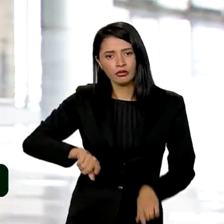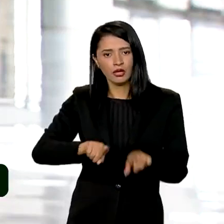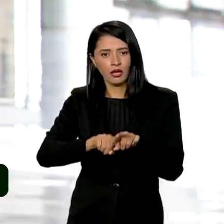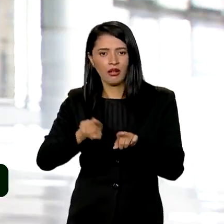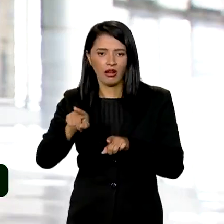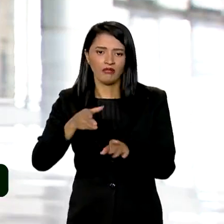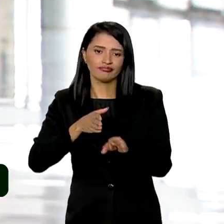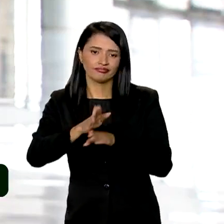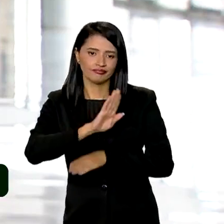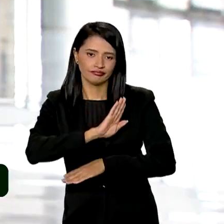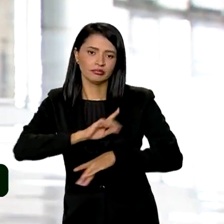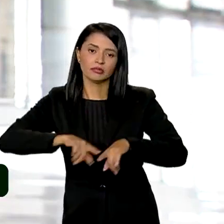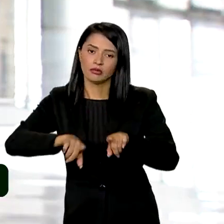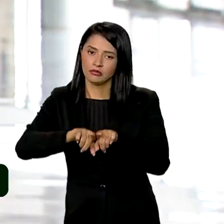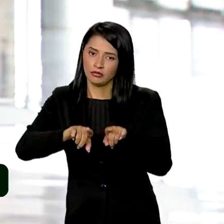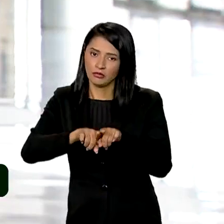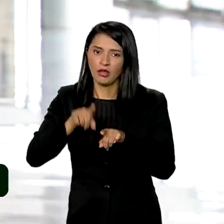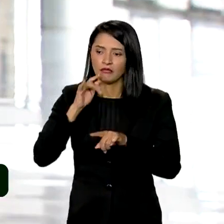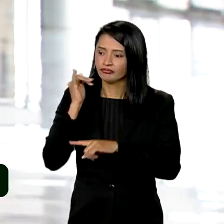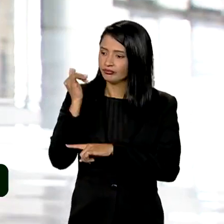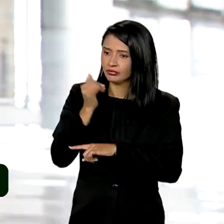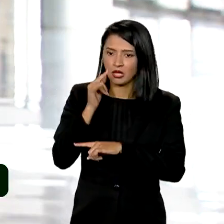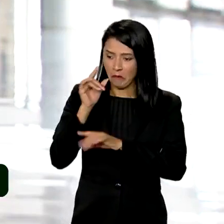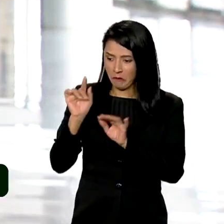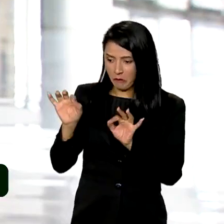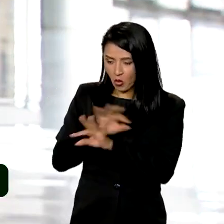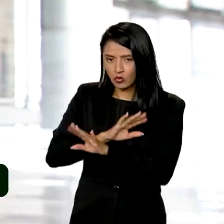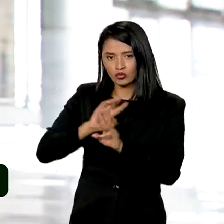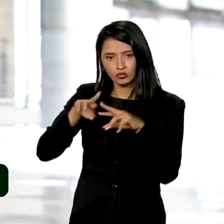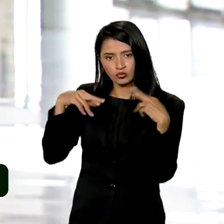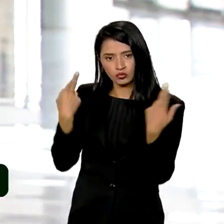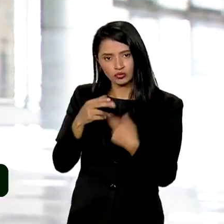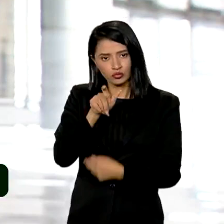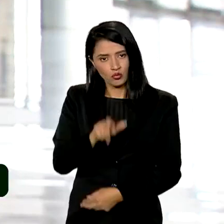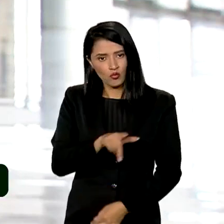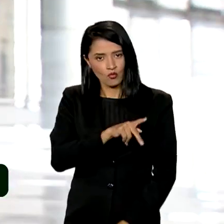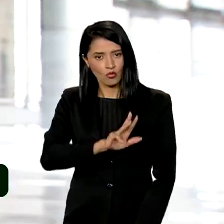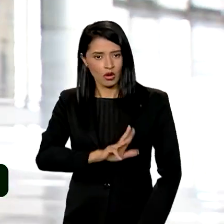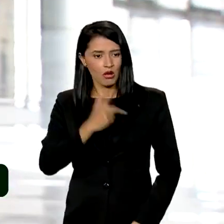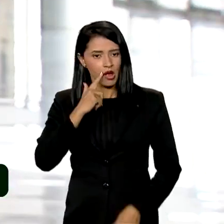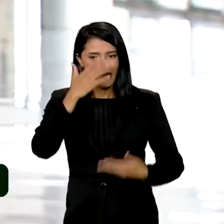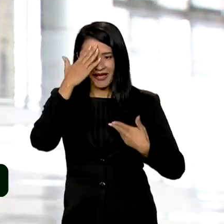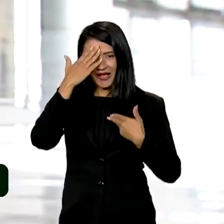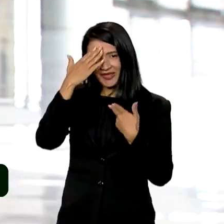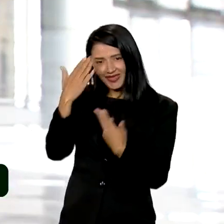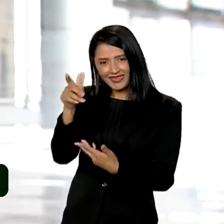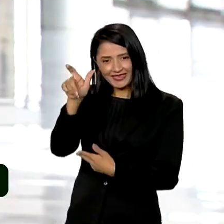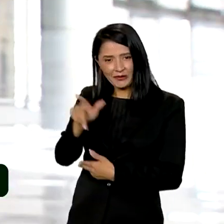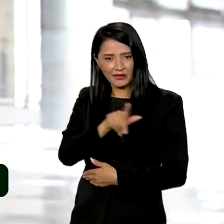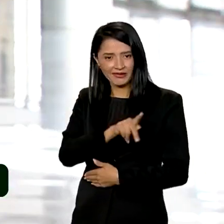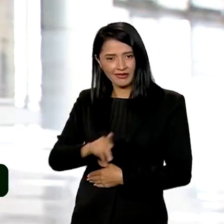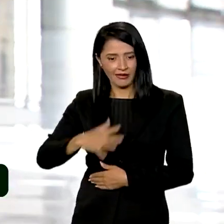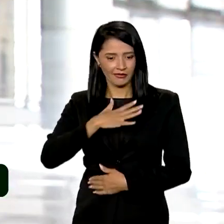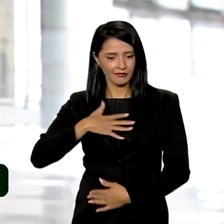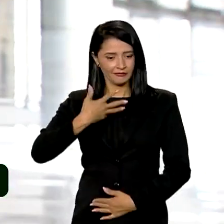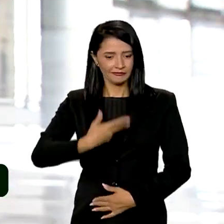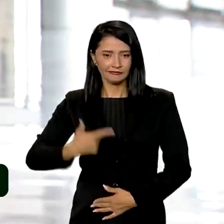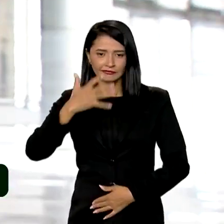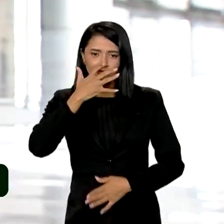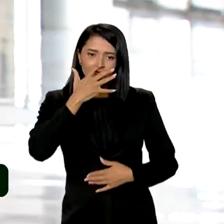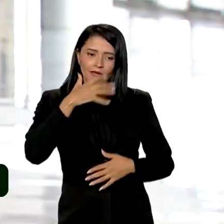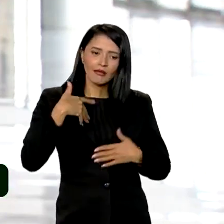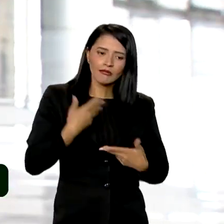em Gaza. Em declaração à imprensa após a reunião, o presidente Lula agradeceu ao presidente croata pelas